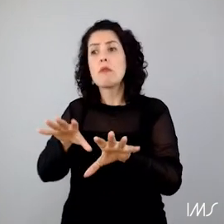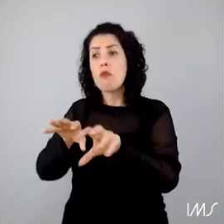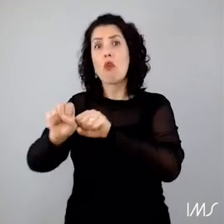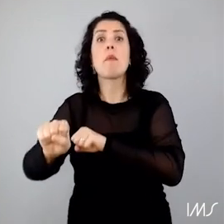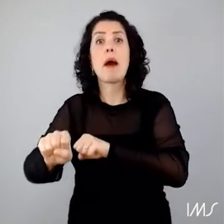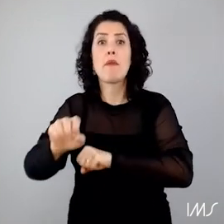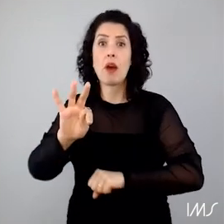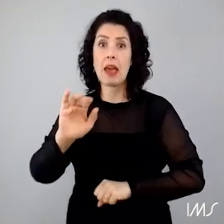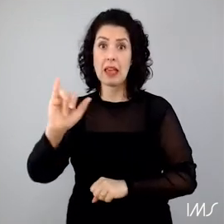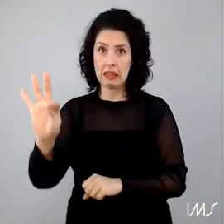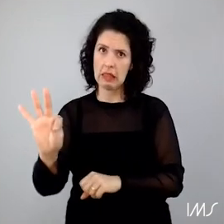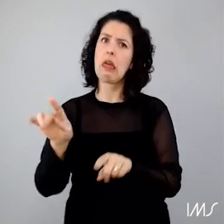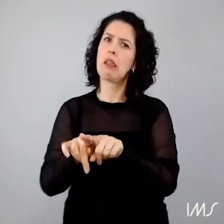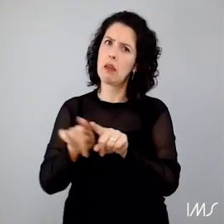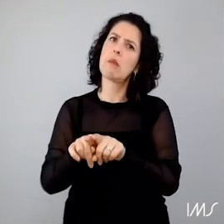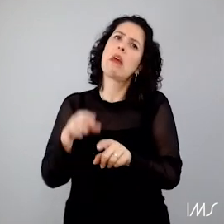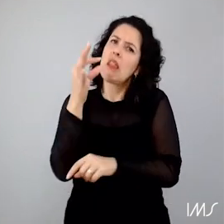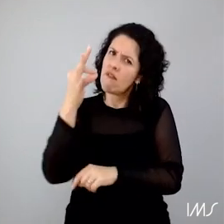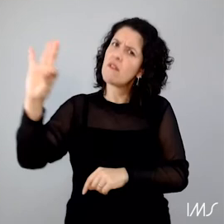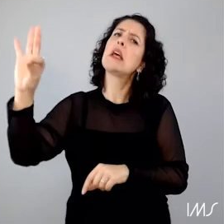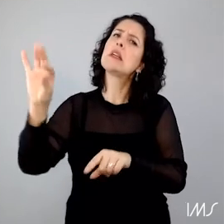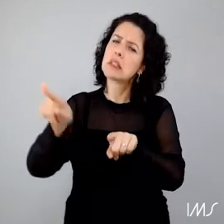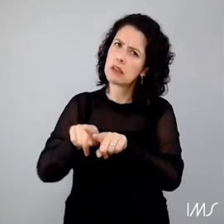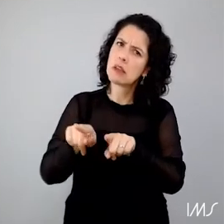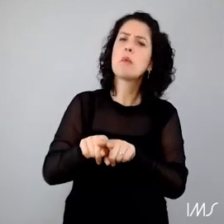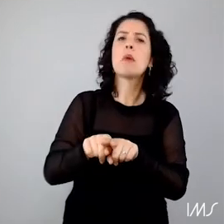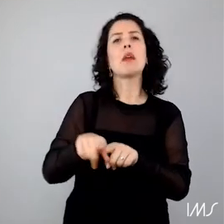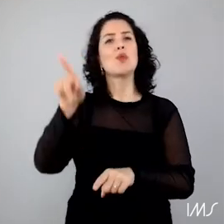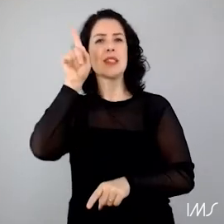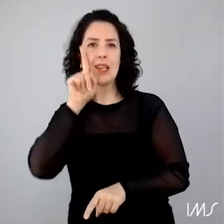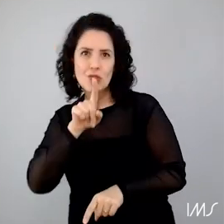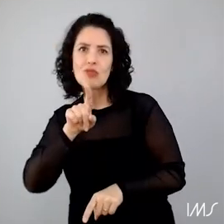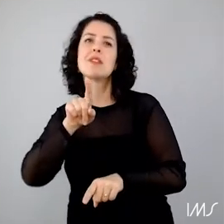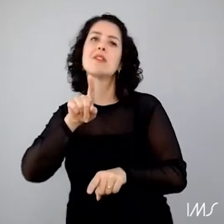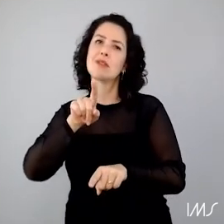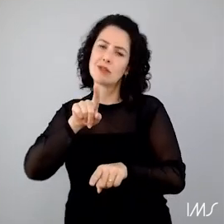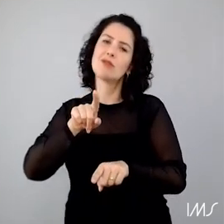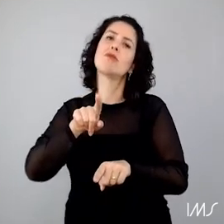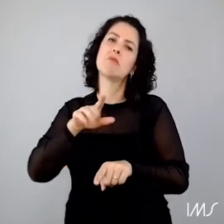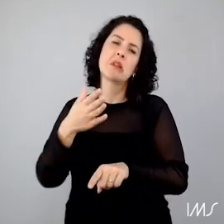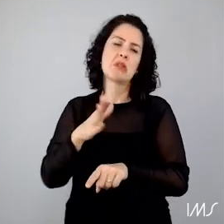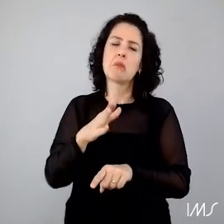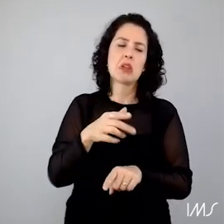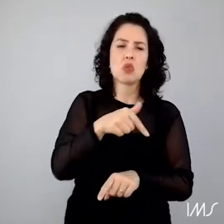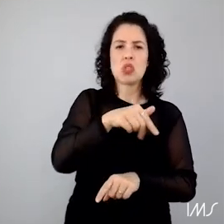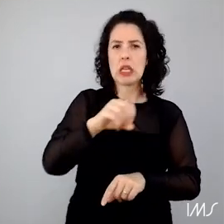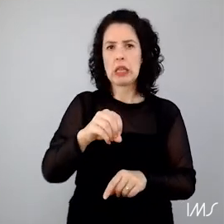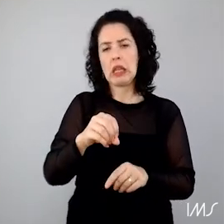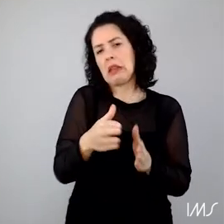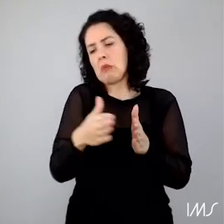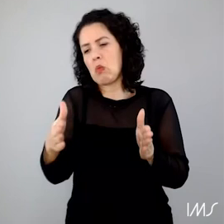Unidos, nesse, né, final dos anos 70 para 80. Então, esse processo associado